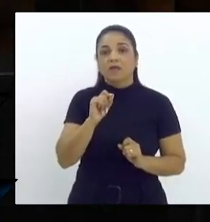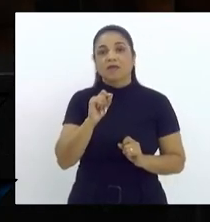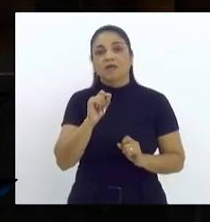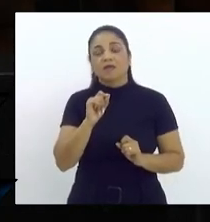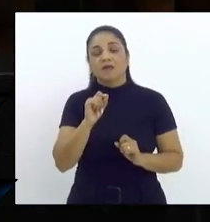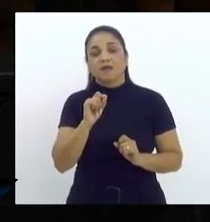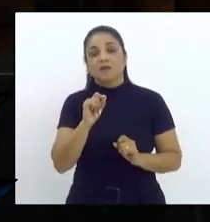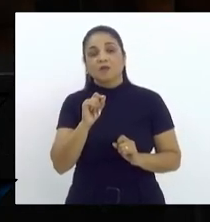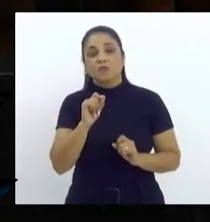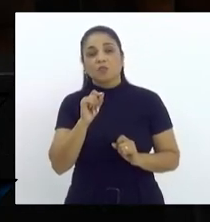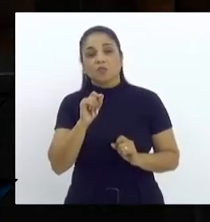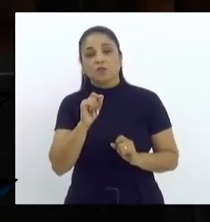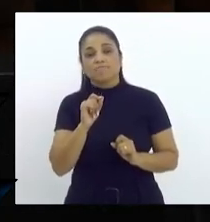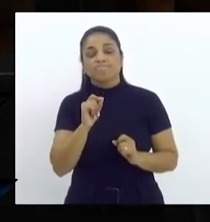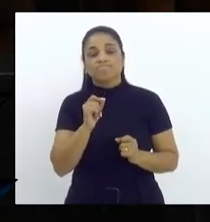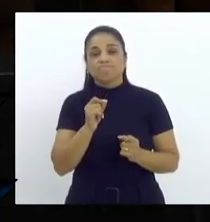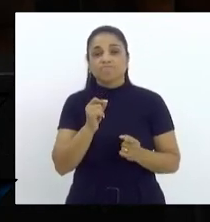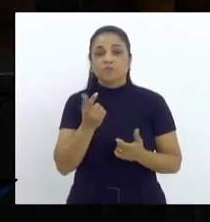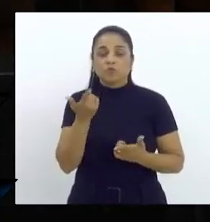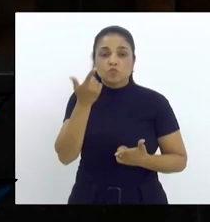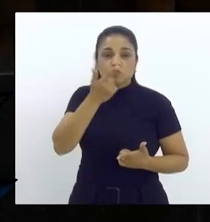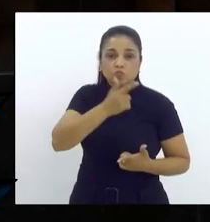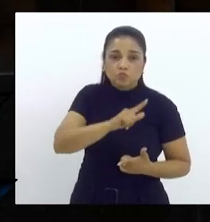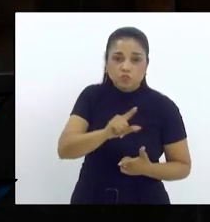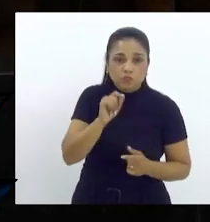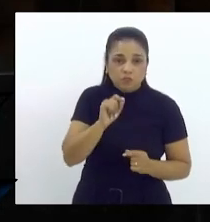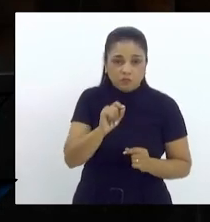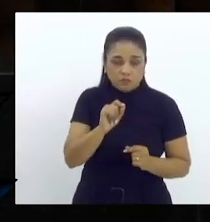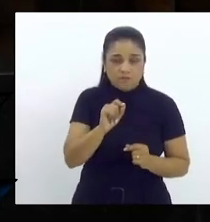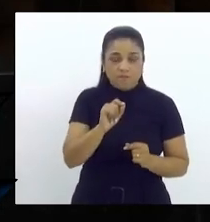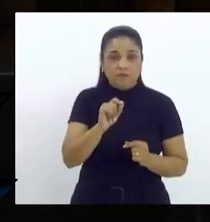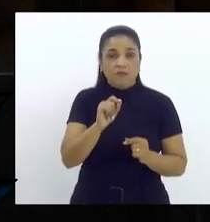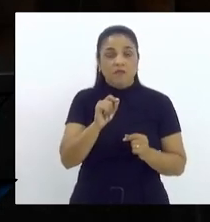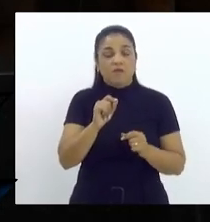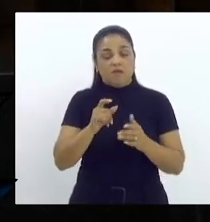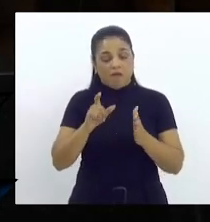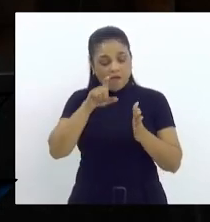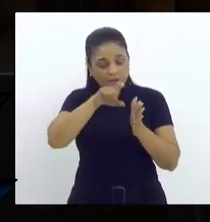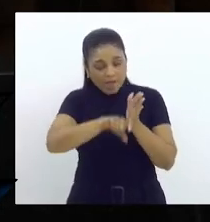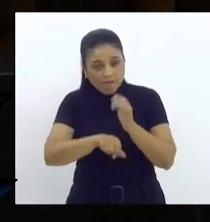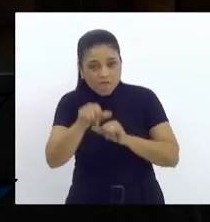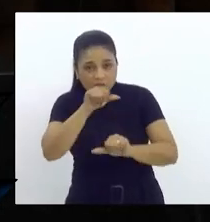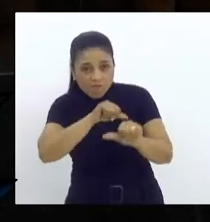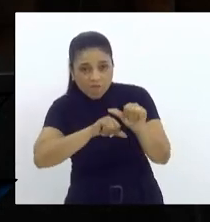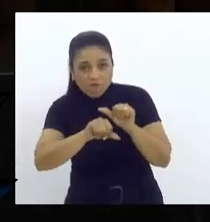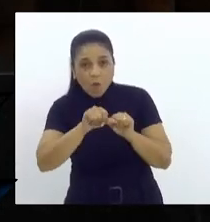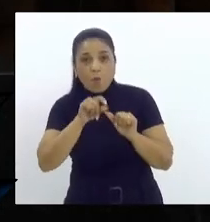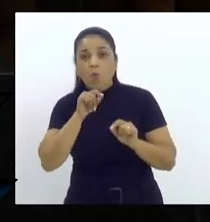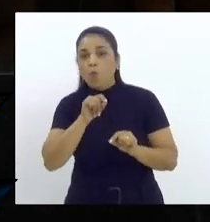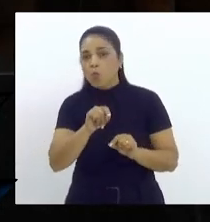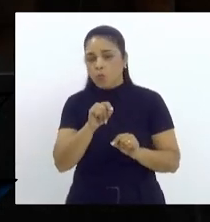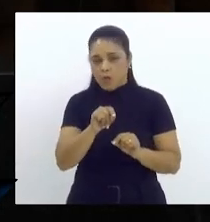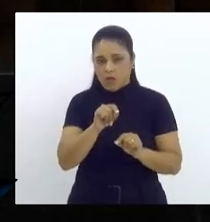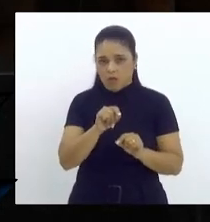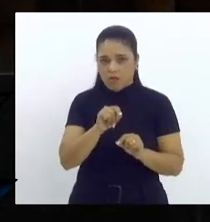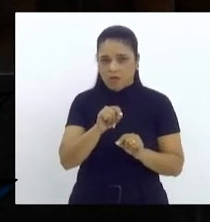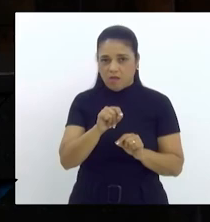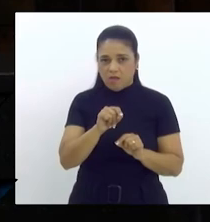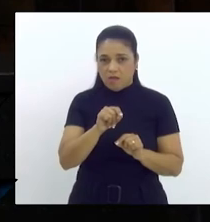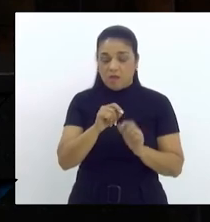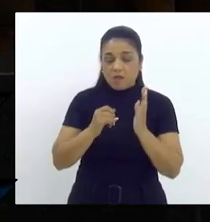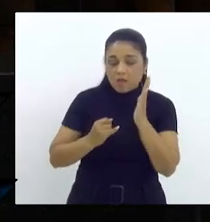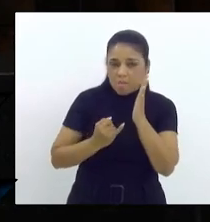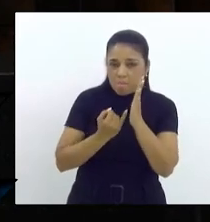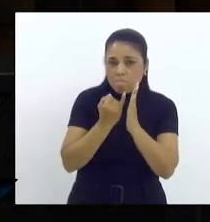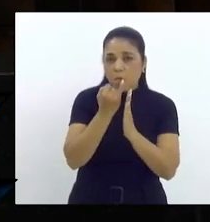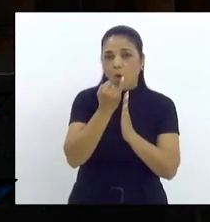sobre o consumo. E a reforma tributária está tratando dos impostos